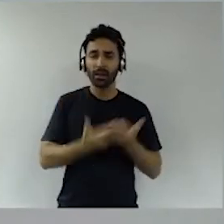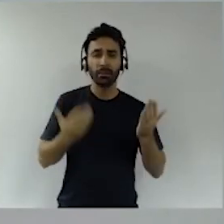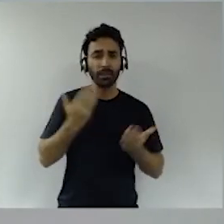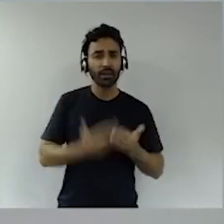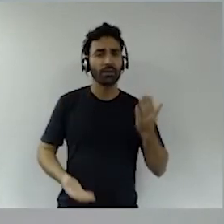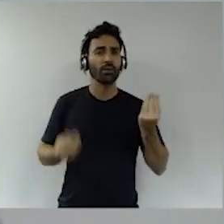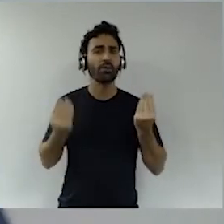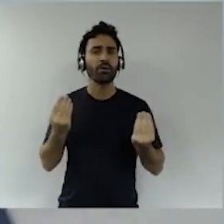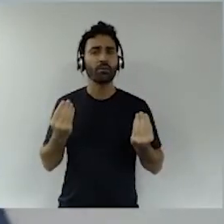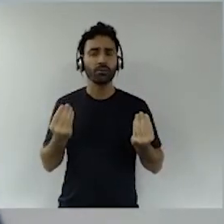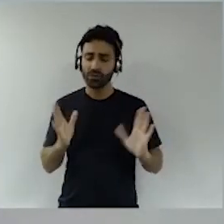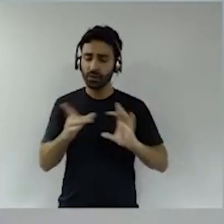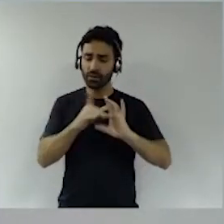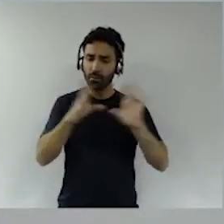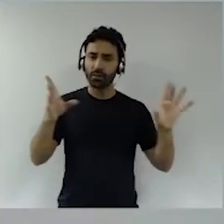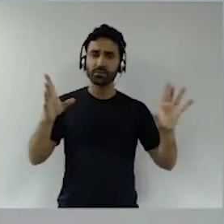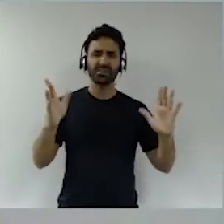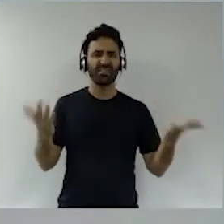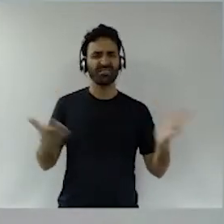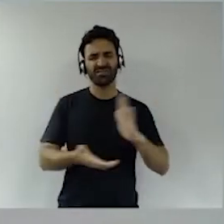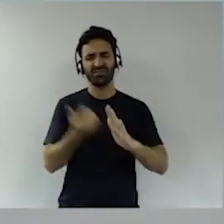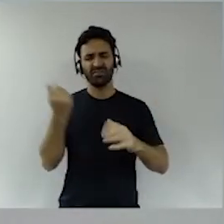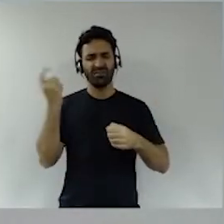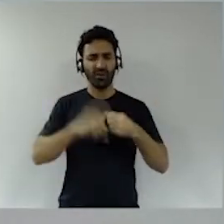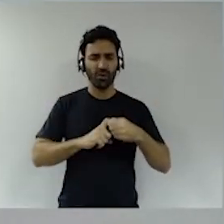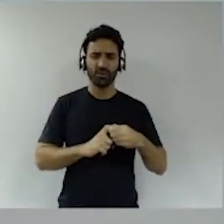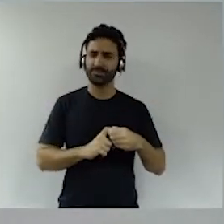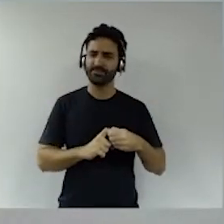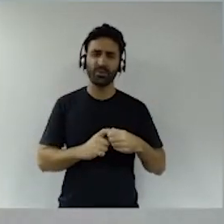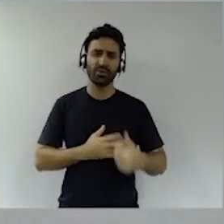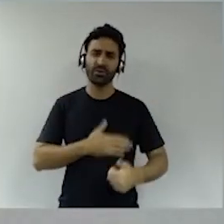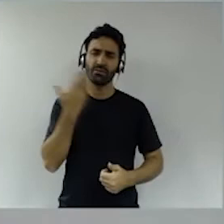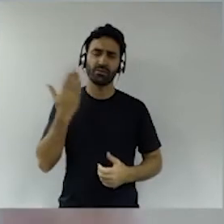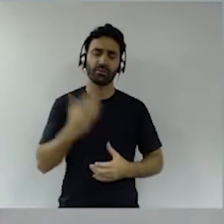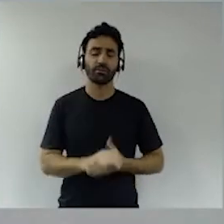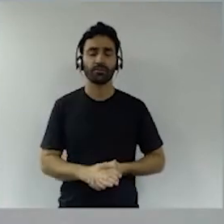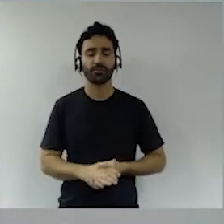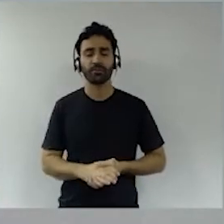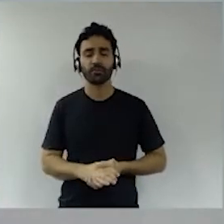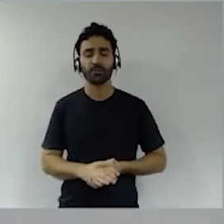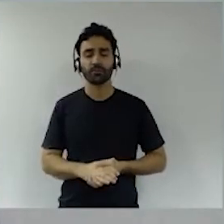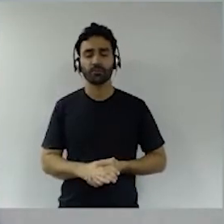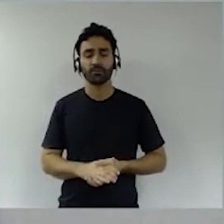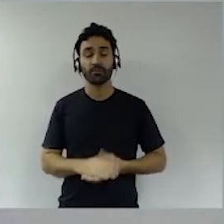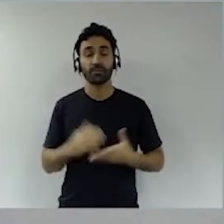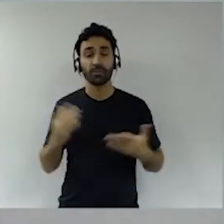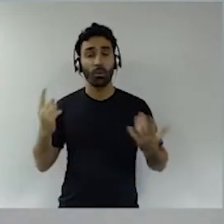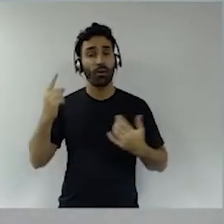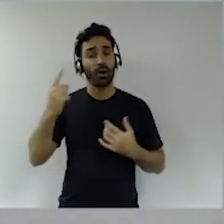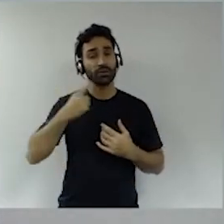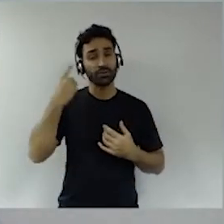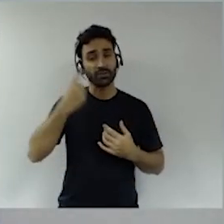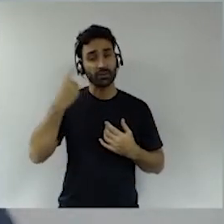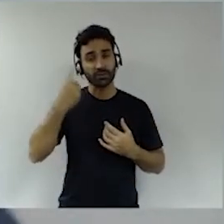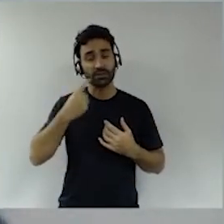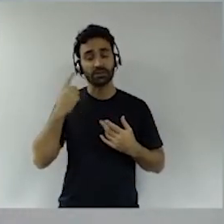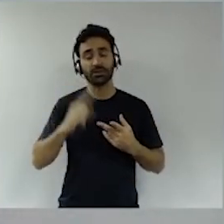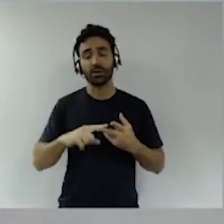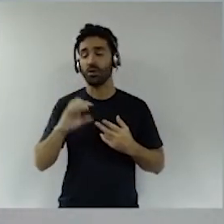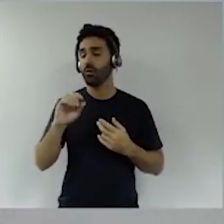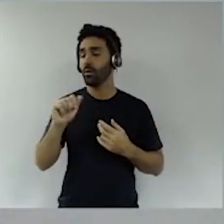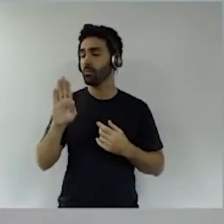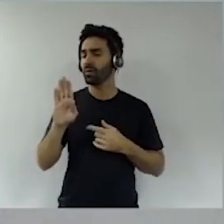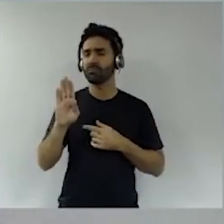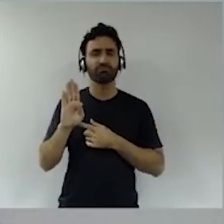terrível, Elton. Então, tá. E o que a advocacia e a ordem têm a